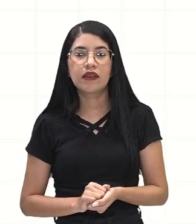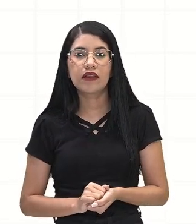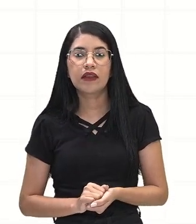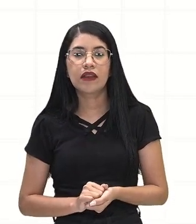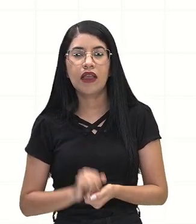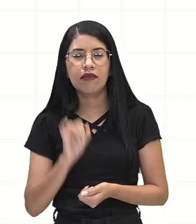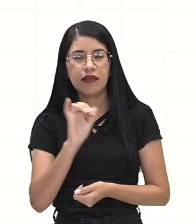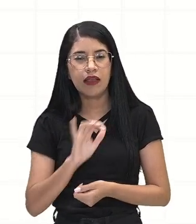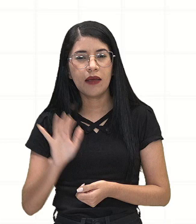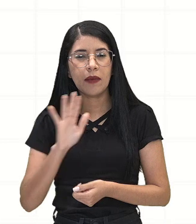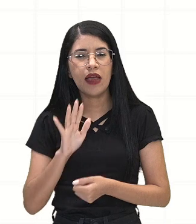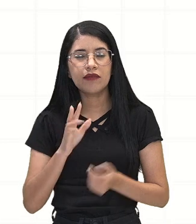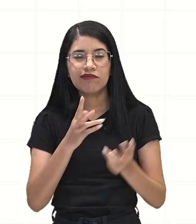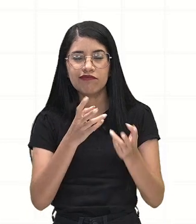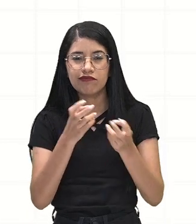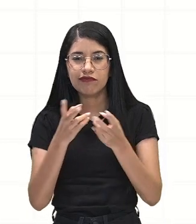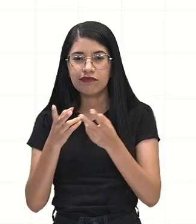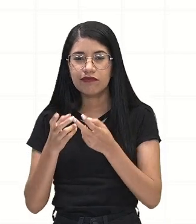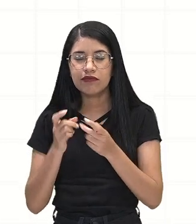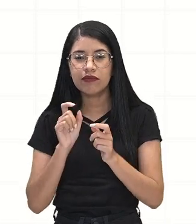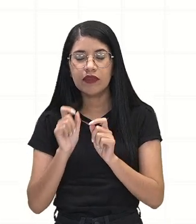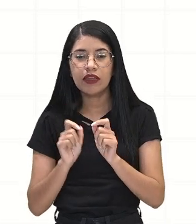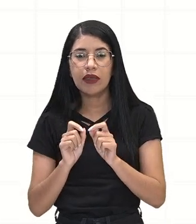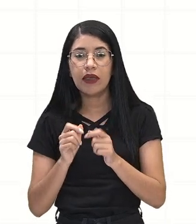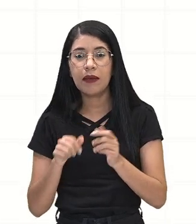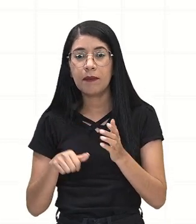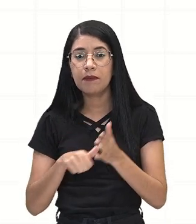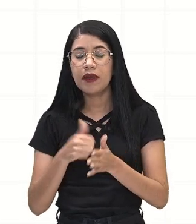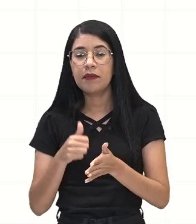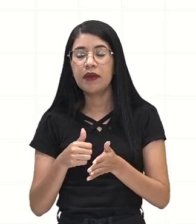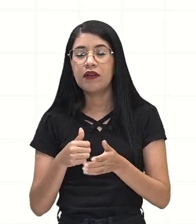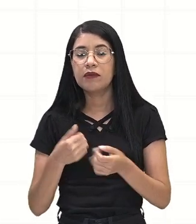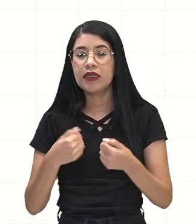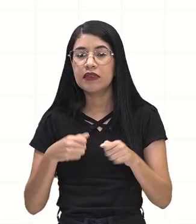primeiro vamos analisar a reta,